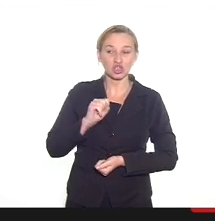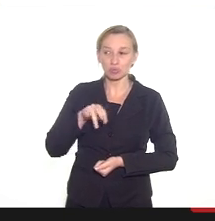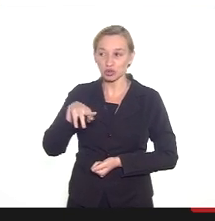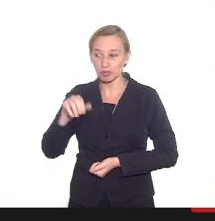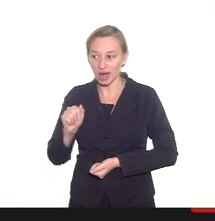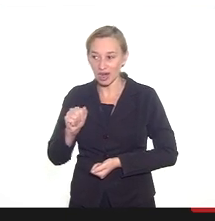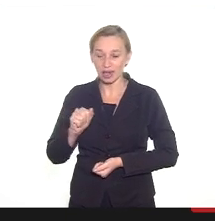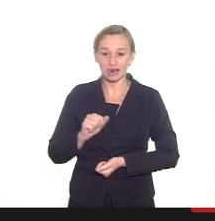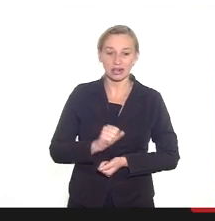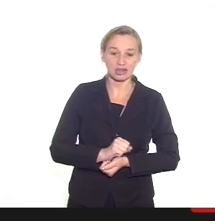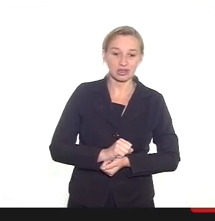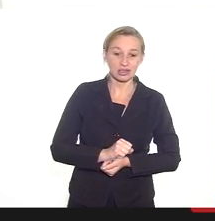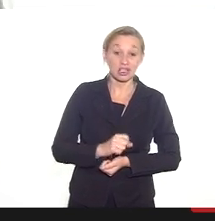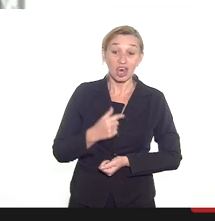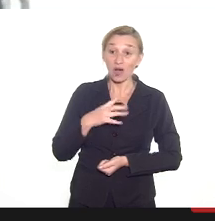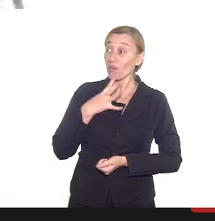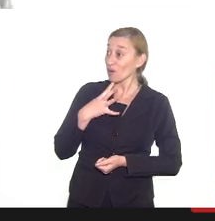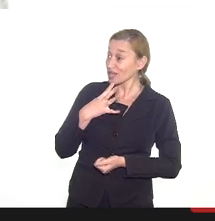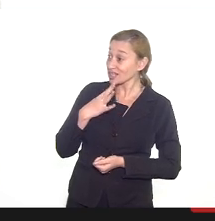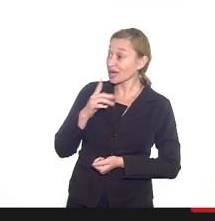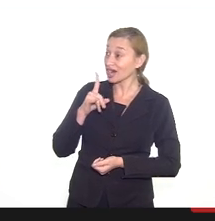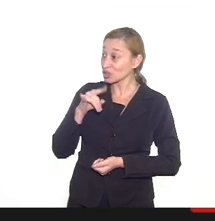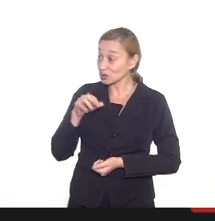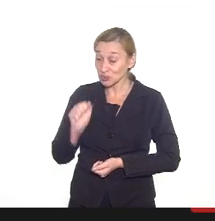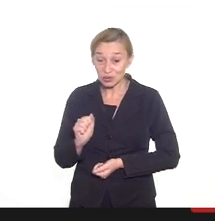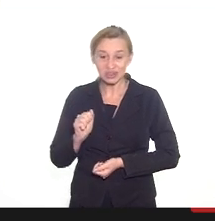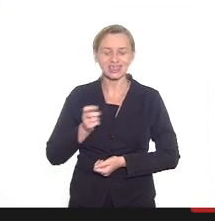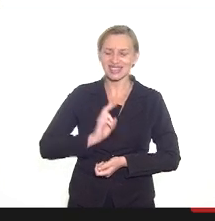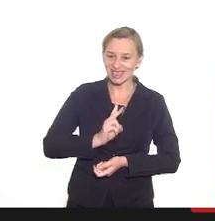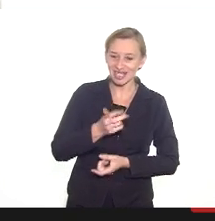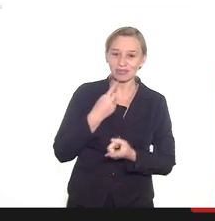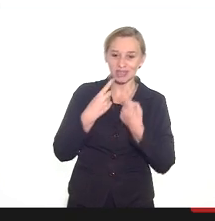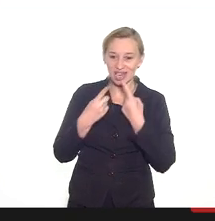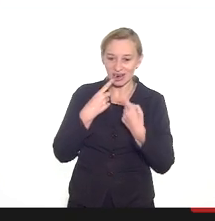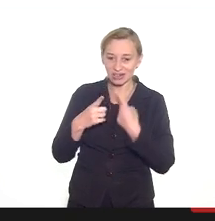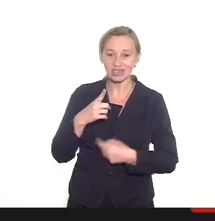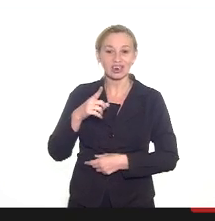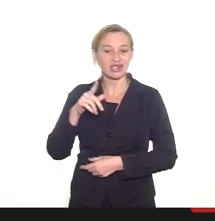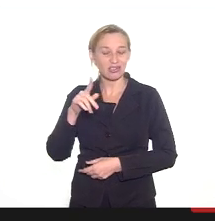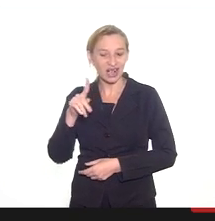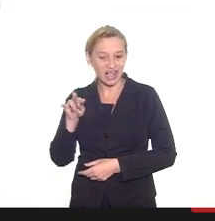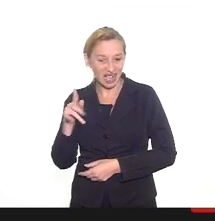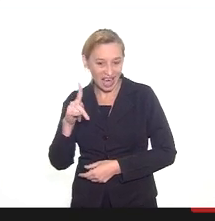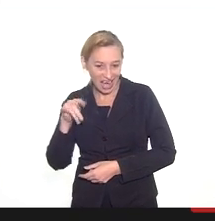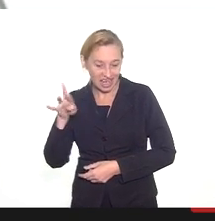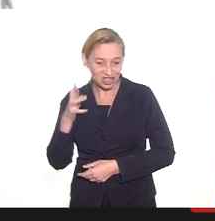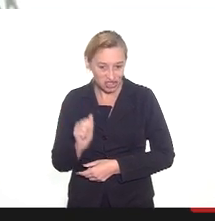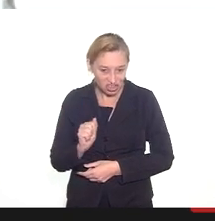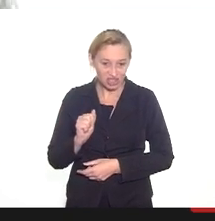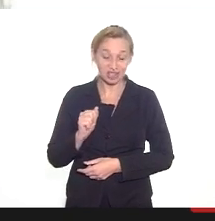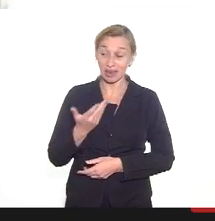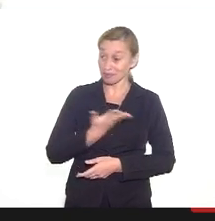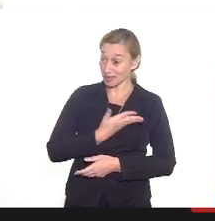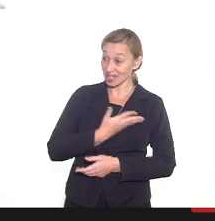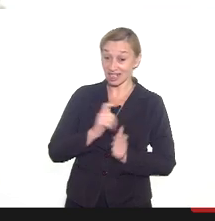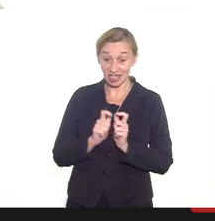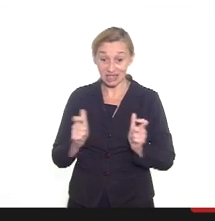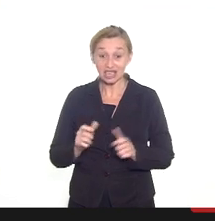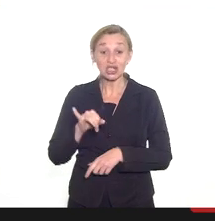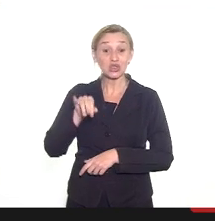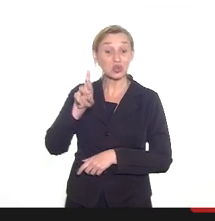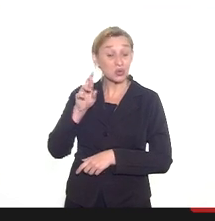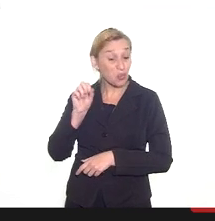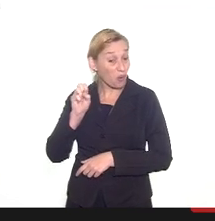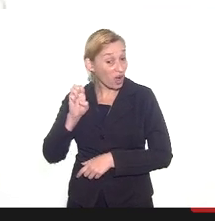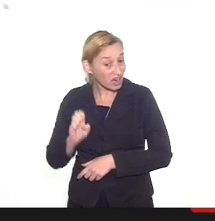Schumacher. Hoje eu estou conhecendo a Dune, mas sempre dialogo muito com a Clátia, uma grande parceira. A Suane também